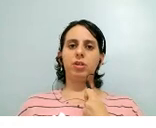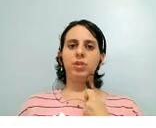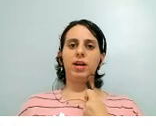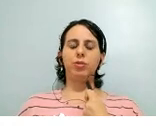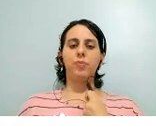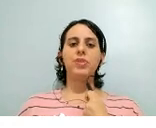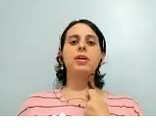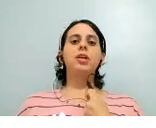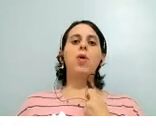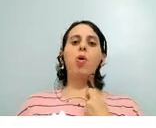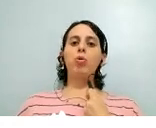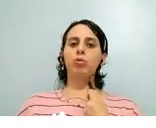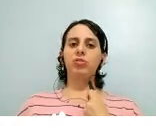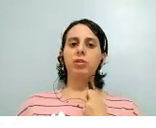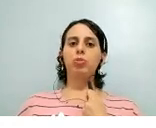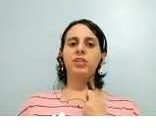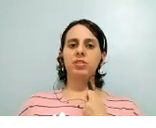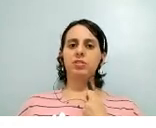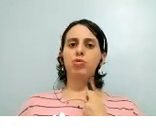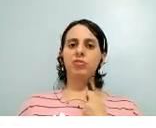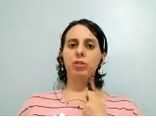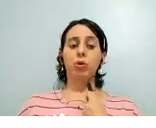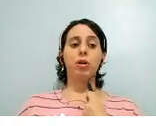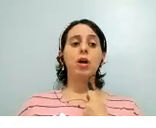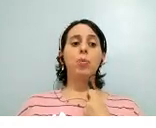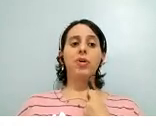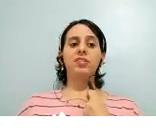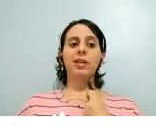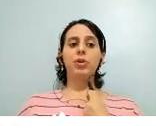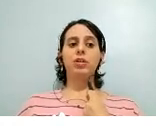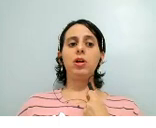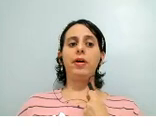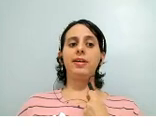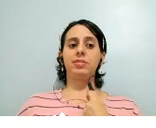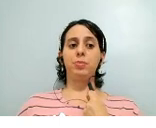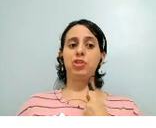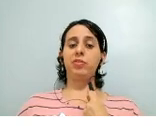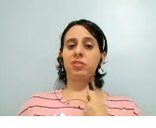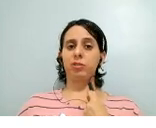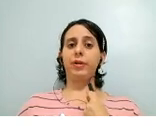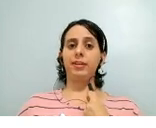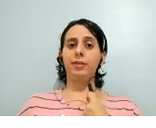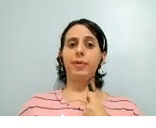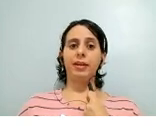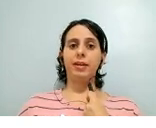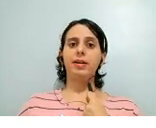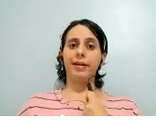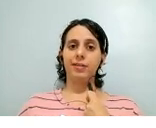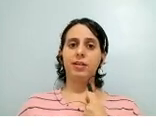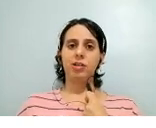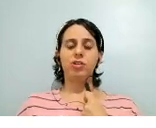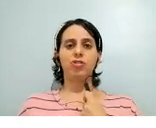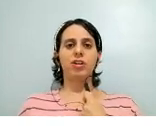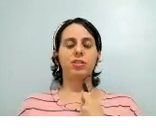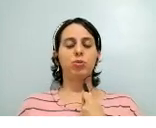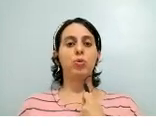ar contaminado. Então, alguns vírus precisam de um vetor. Por exemplo, aqui, ó, esse bichinho vocês conhecem bem, né? Aqui